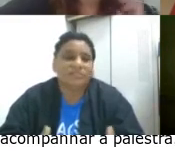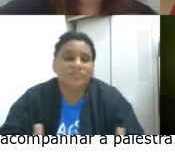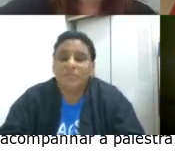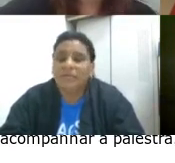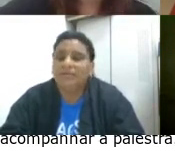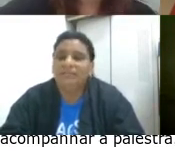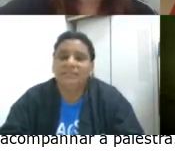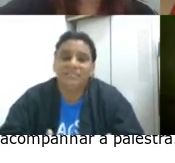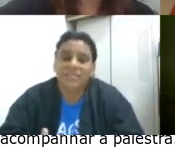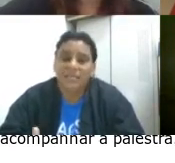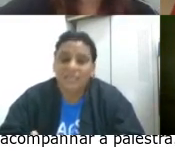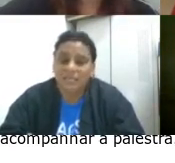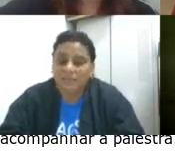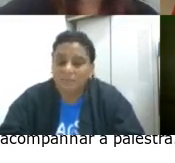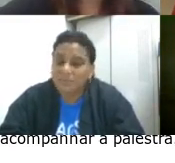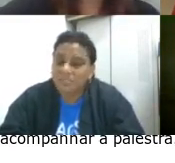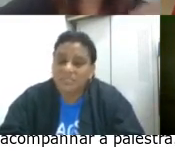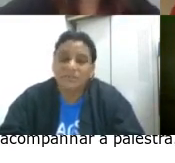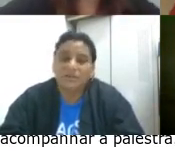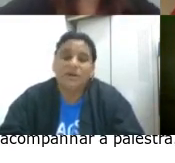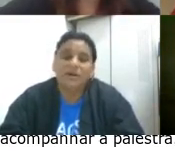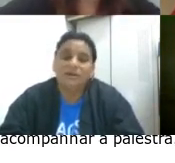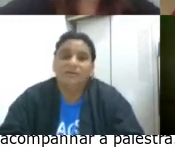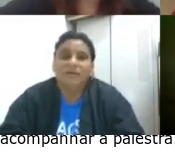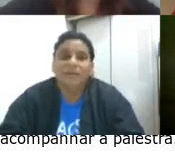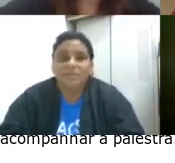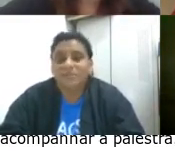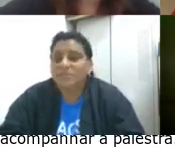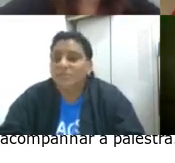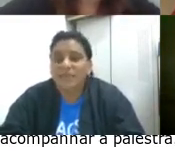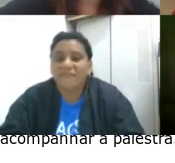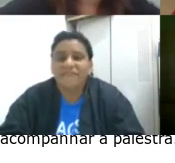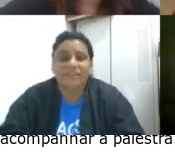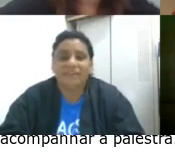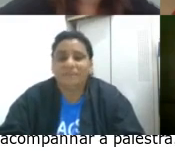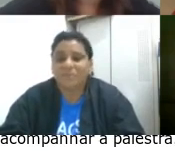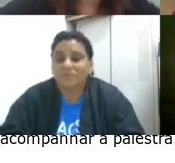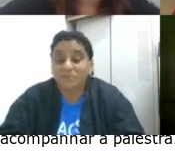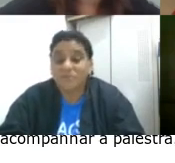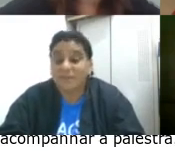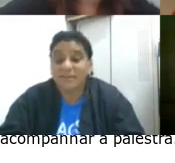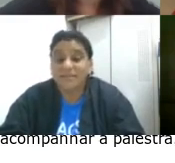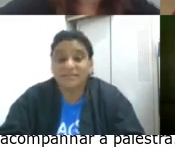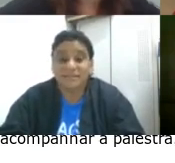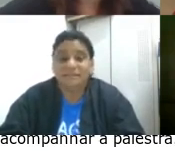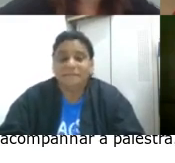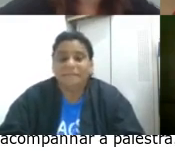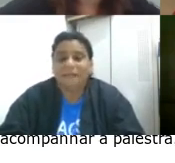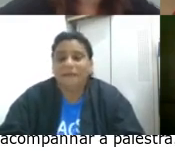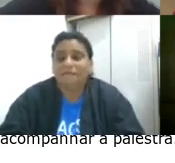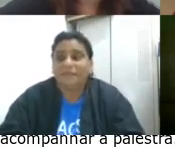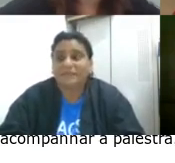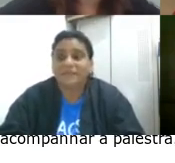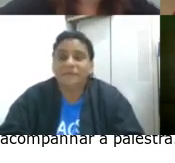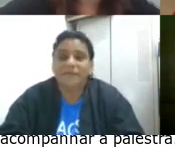fumantes pessoas que se drogam pessoas com HIV pessoas com câncer né